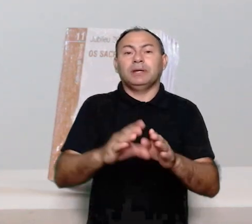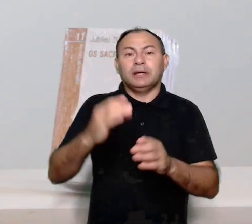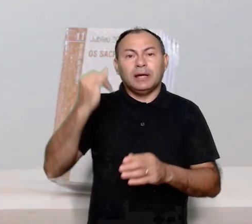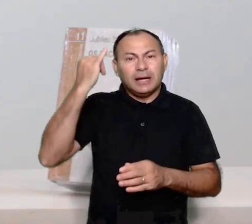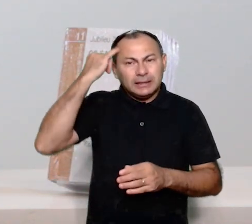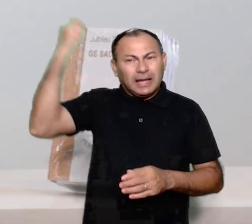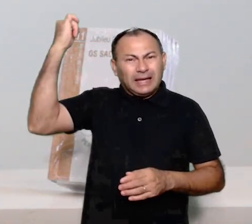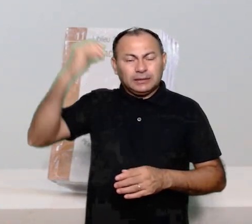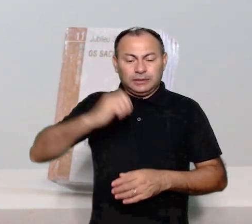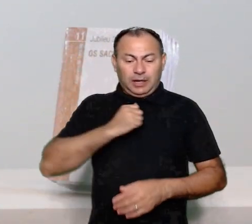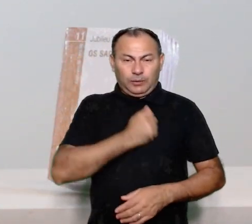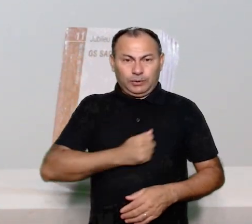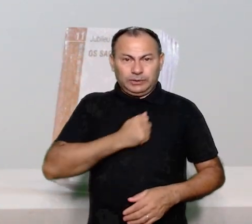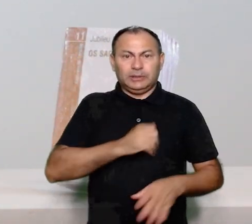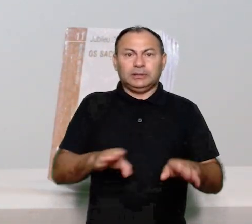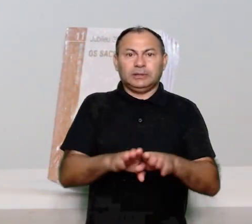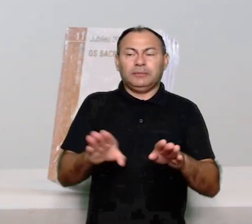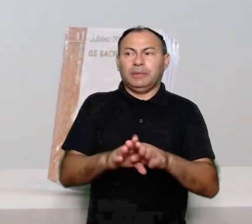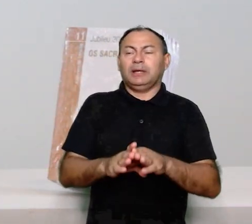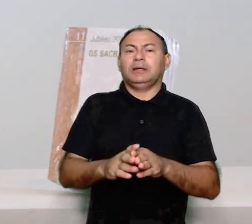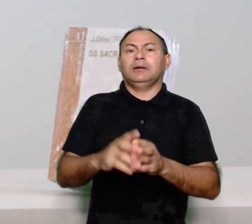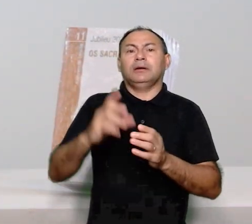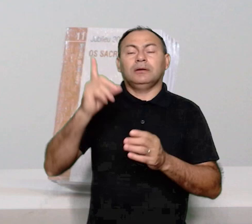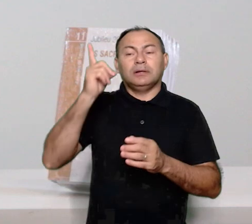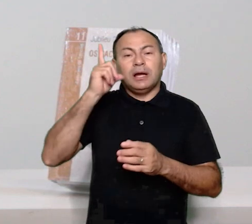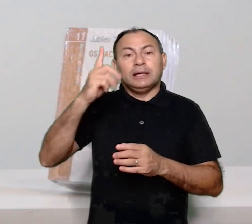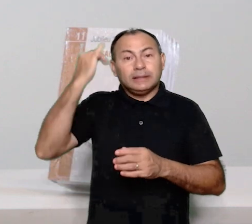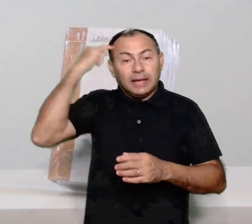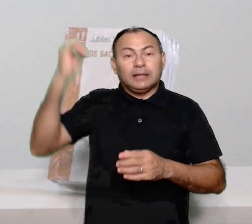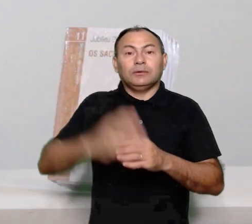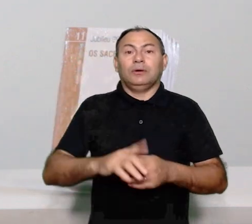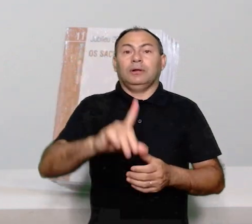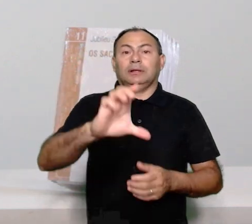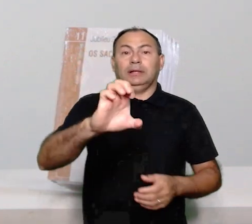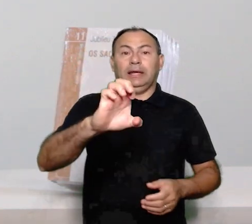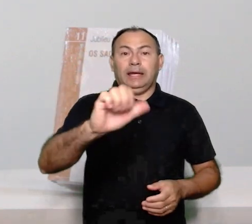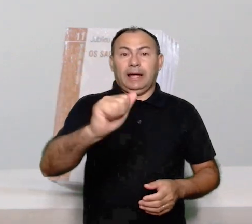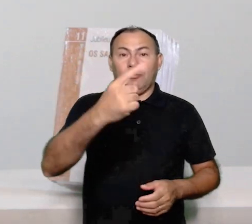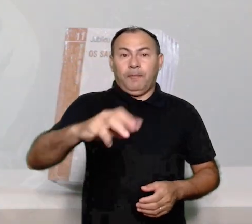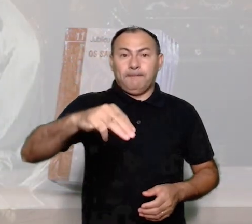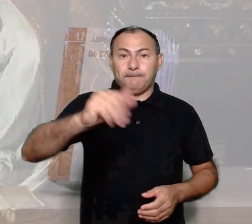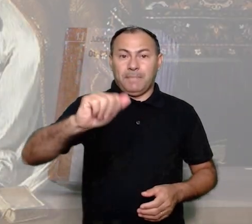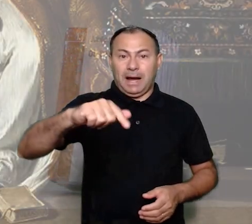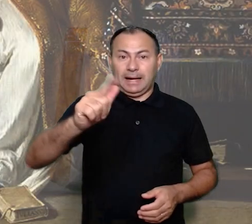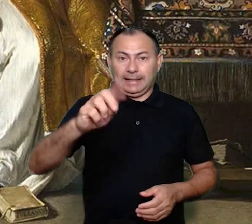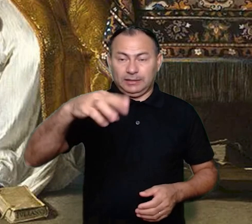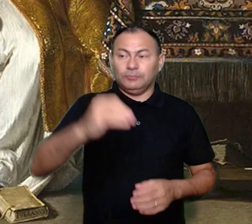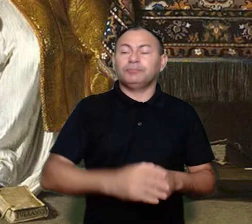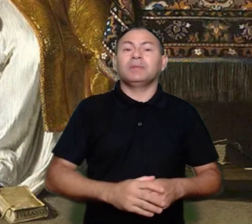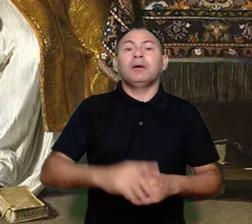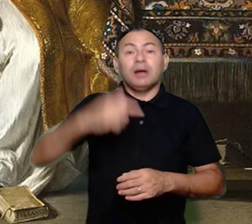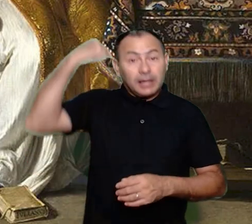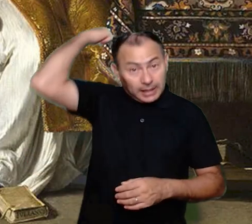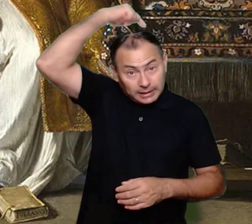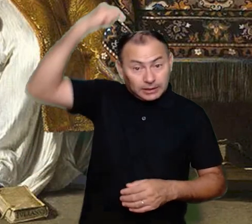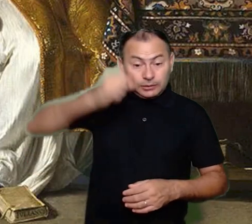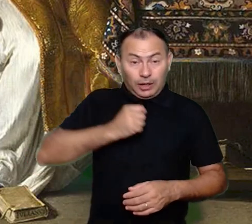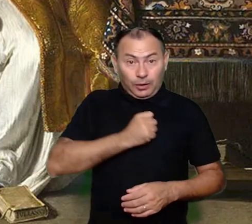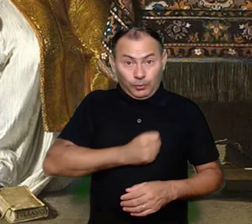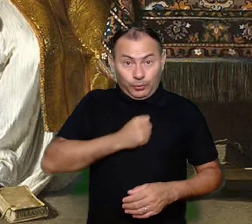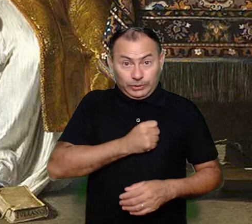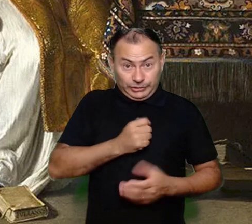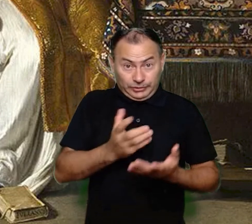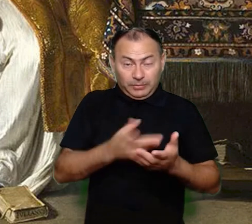ideia de Agostinho e a ideia do grande Leão Magno. Para Agostinho, os sacramentos tratam-se de